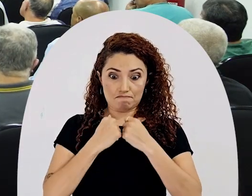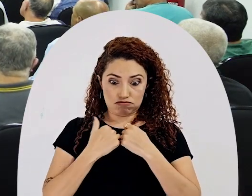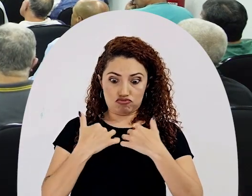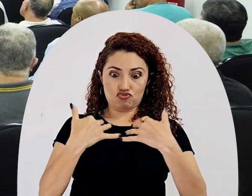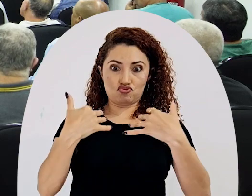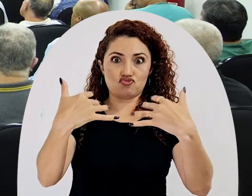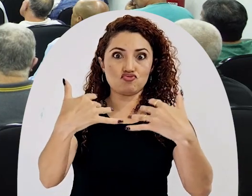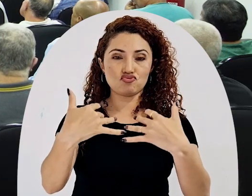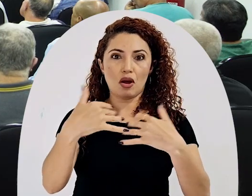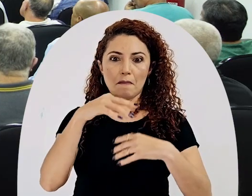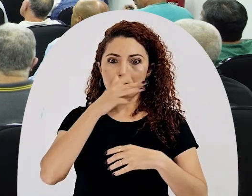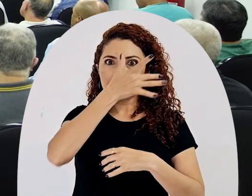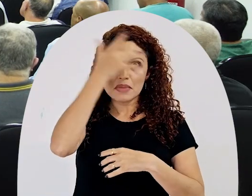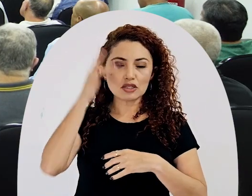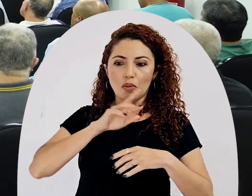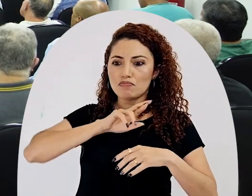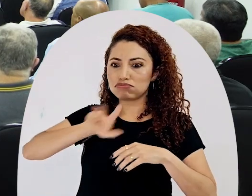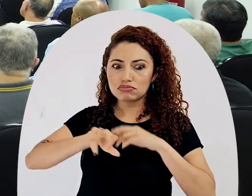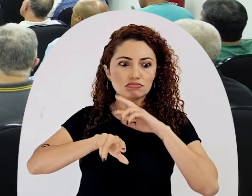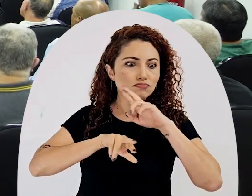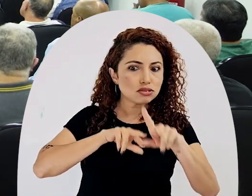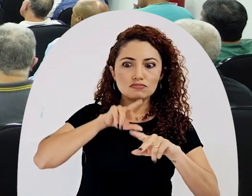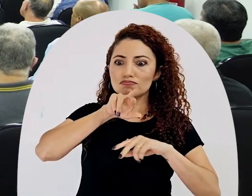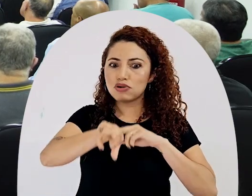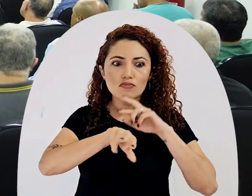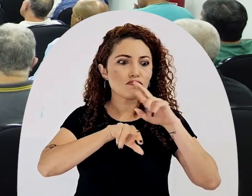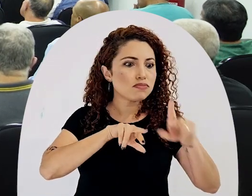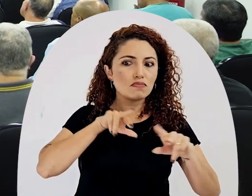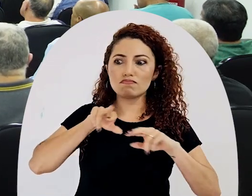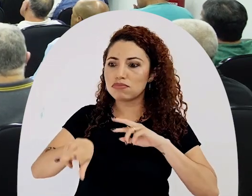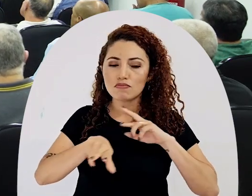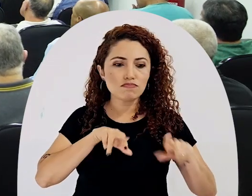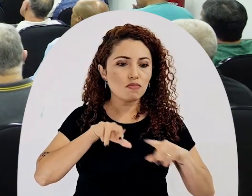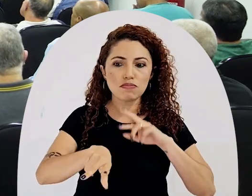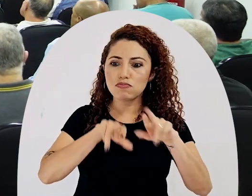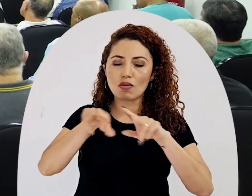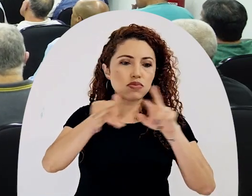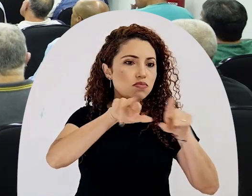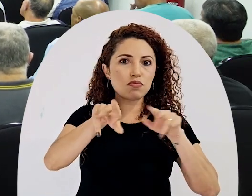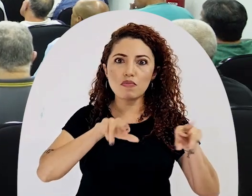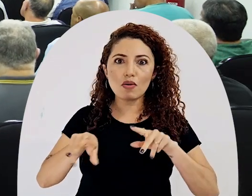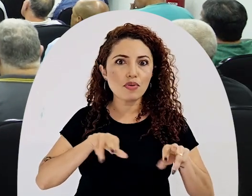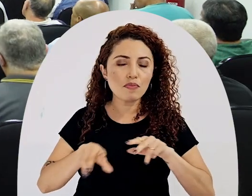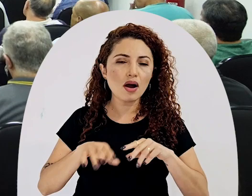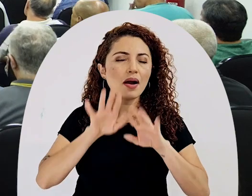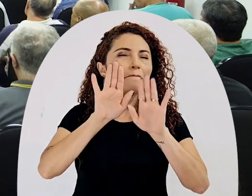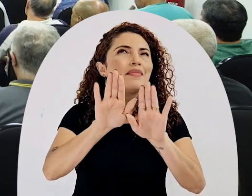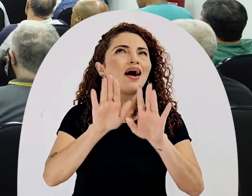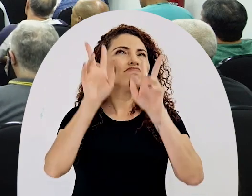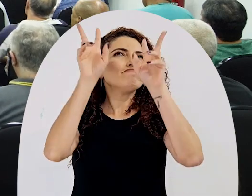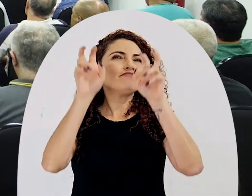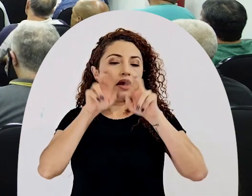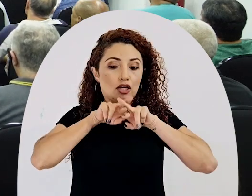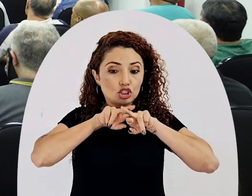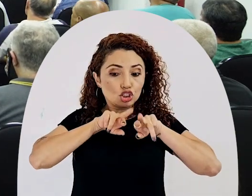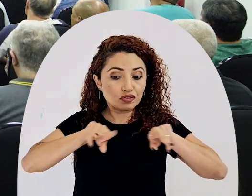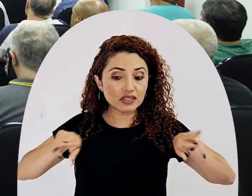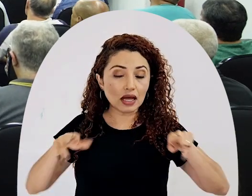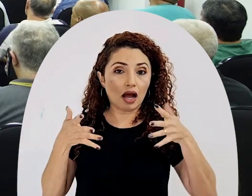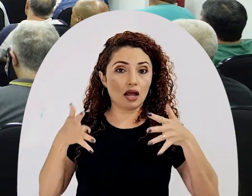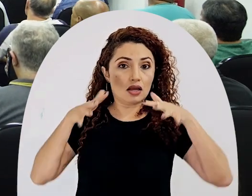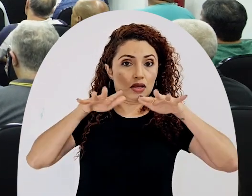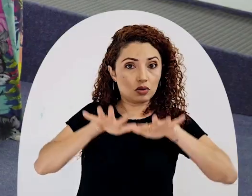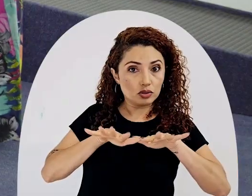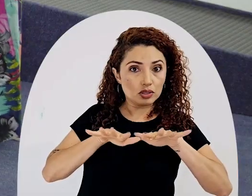muitas pluralidades, que nós gostamos de chamar. Mas quando estamos falando de diversidade e inclusão, e que nós chamamos dos grupos